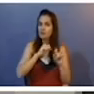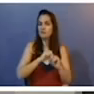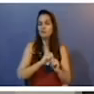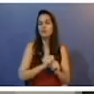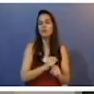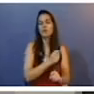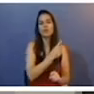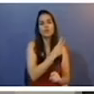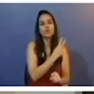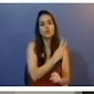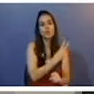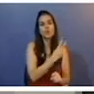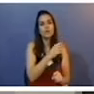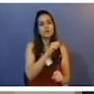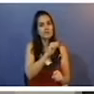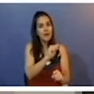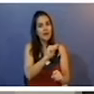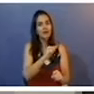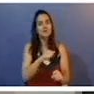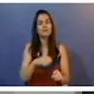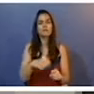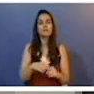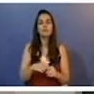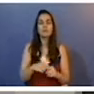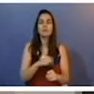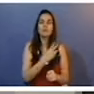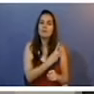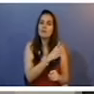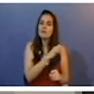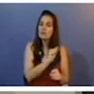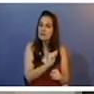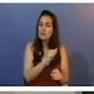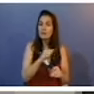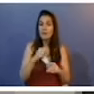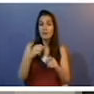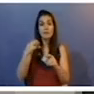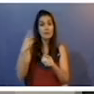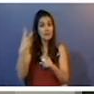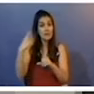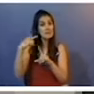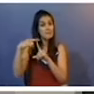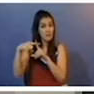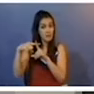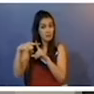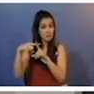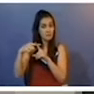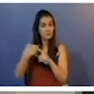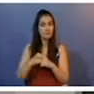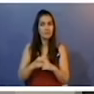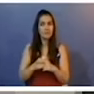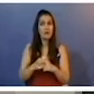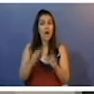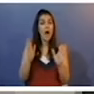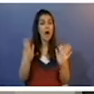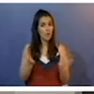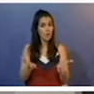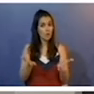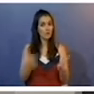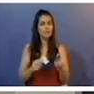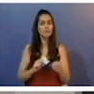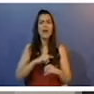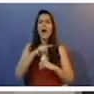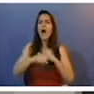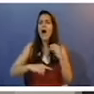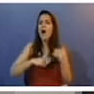carga 2+, e a família 3A tem a carga 3+. Os átomos da família 4, eles